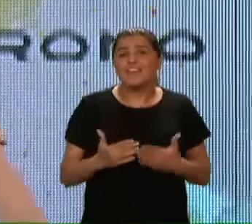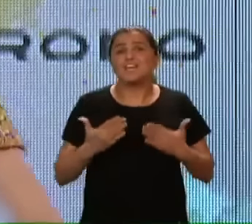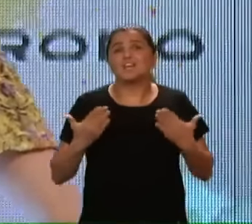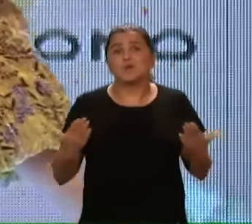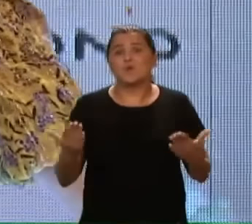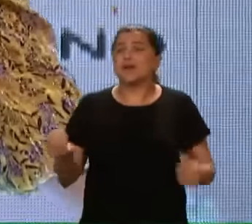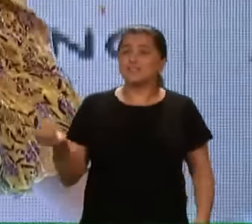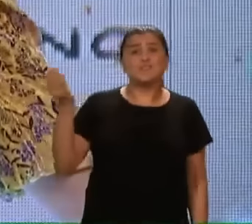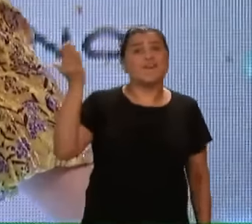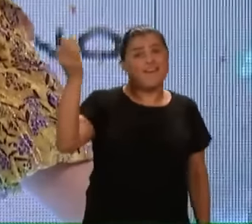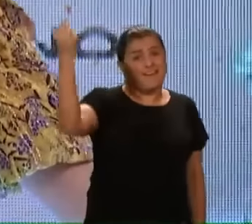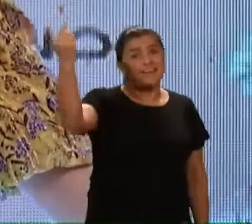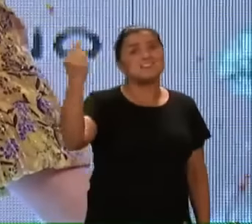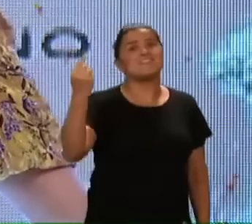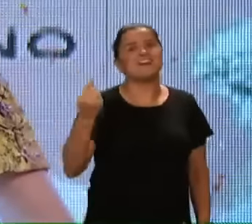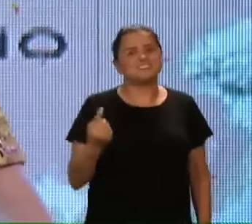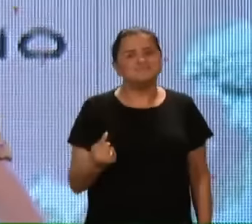vem, aleluia.